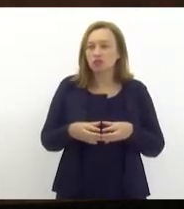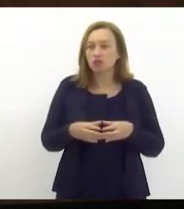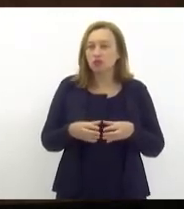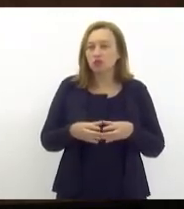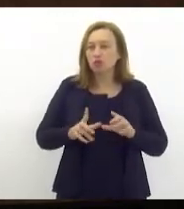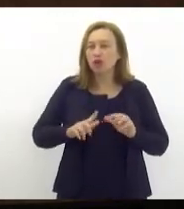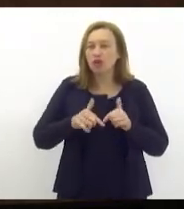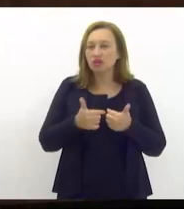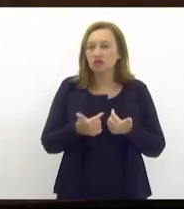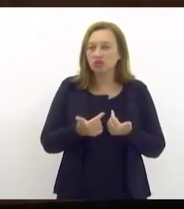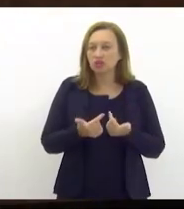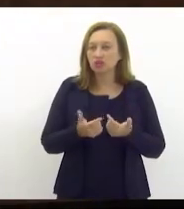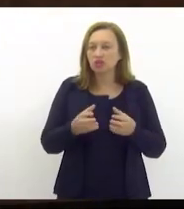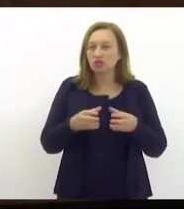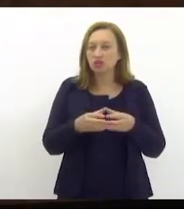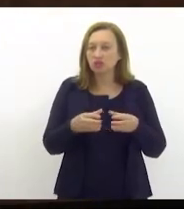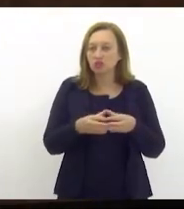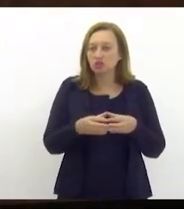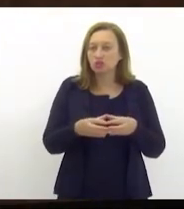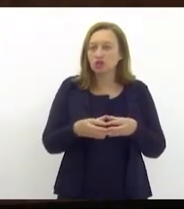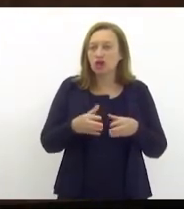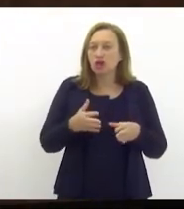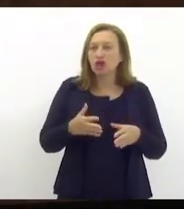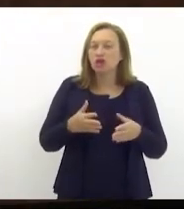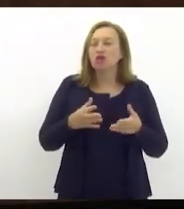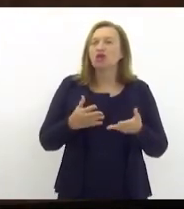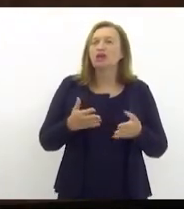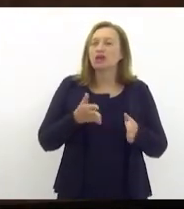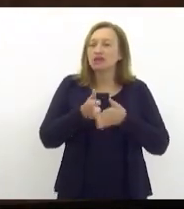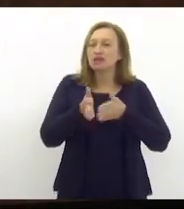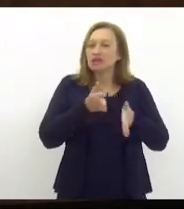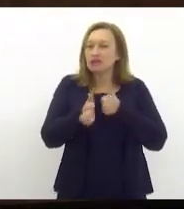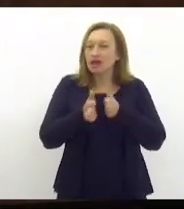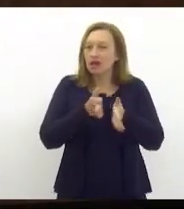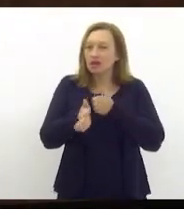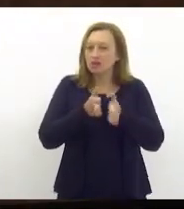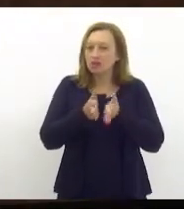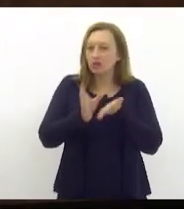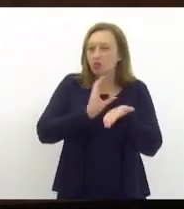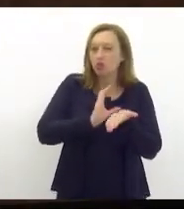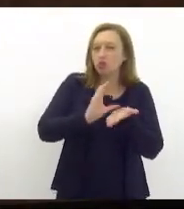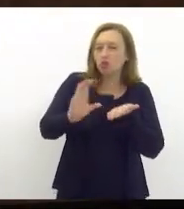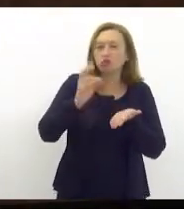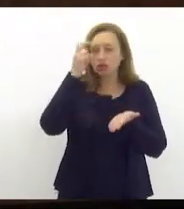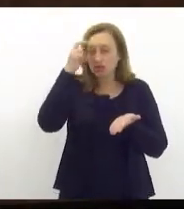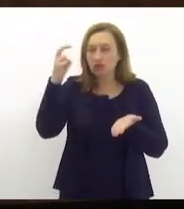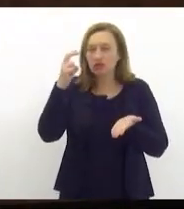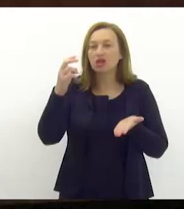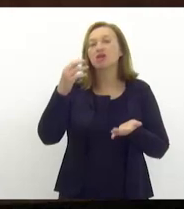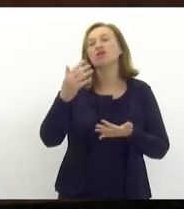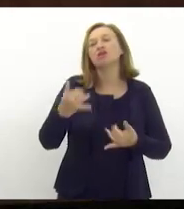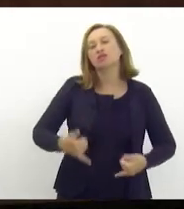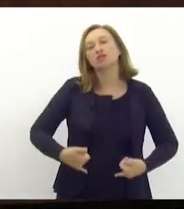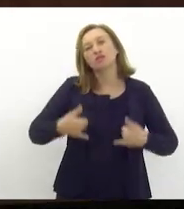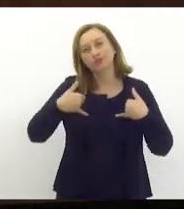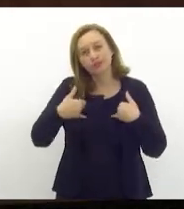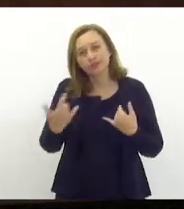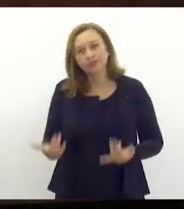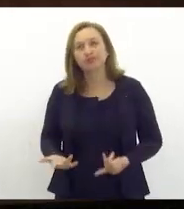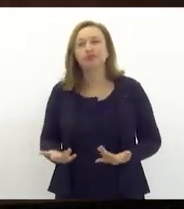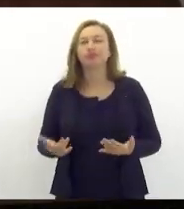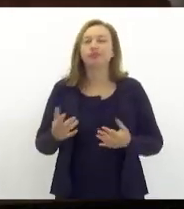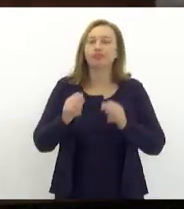os coletivos populares acessavam o Fundo da Cultura, justamente popularizando, presidenta. Então, fico muito honrada que a